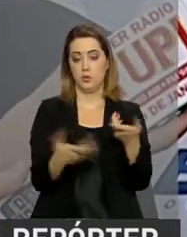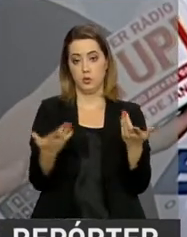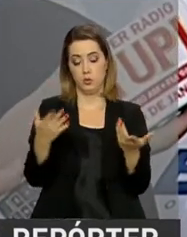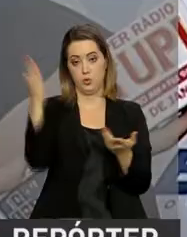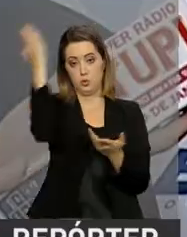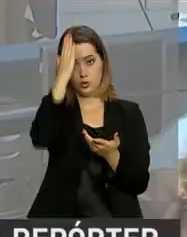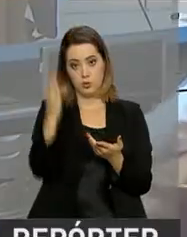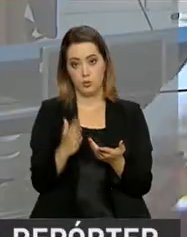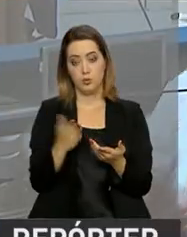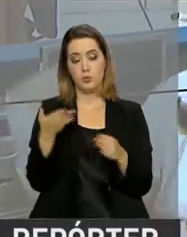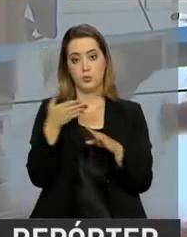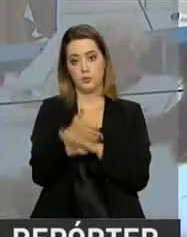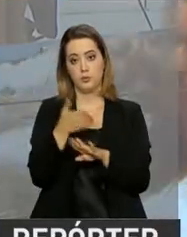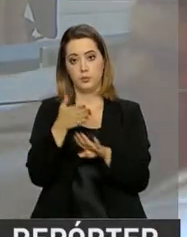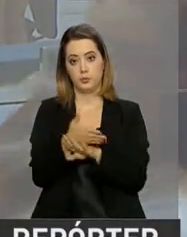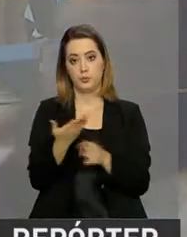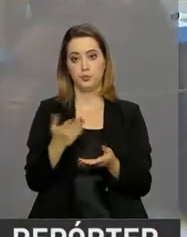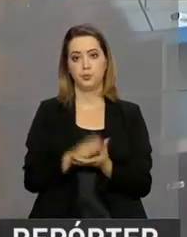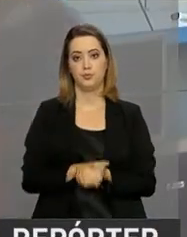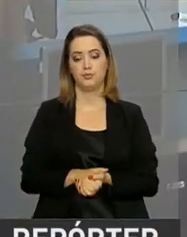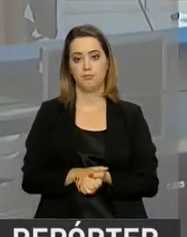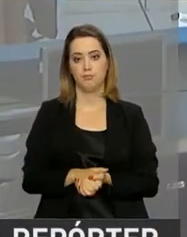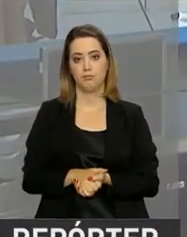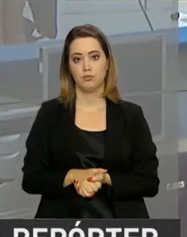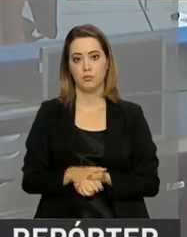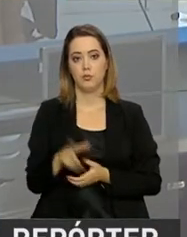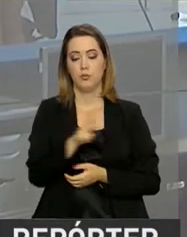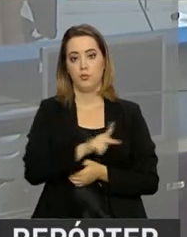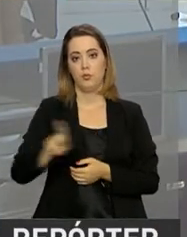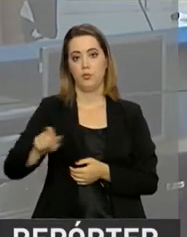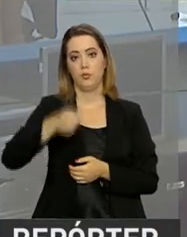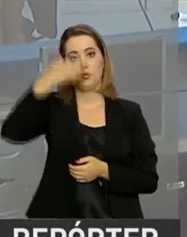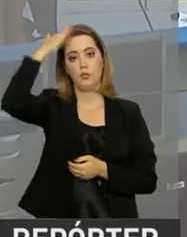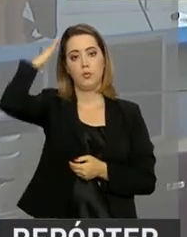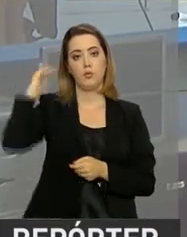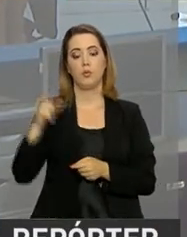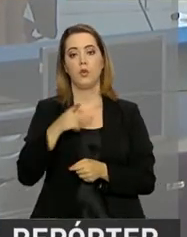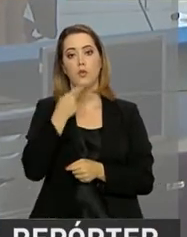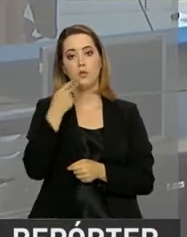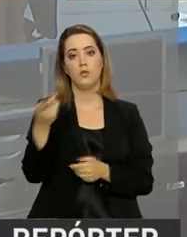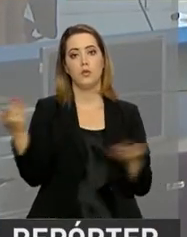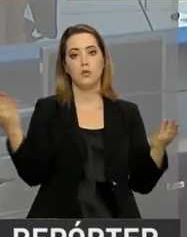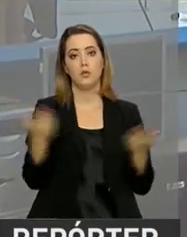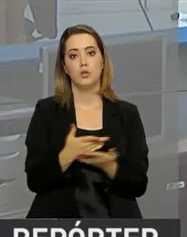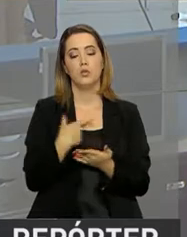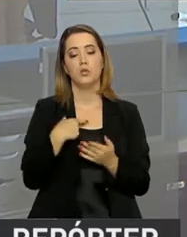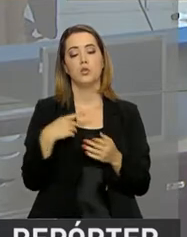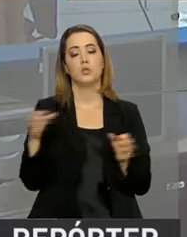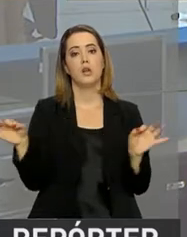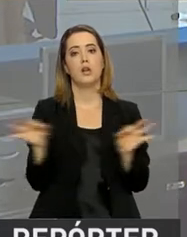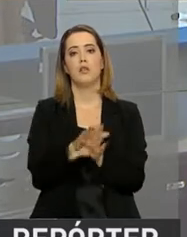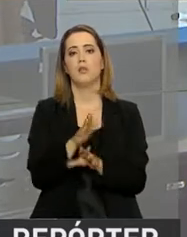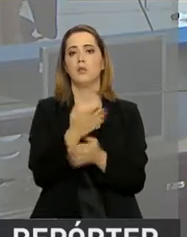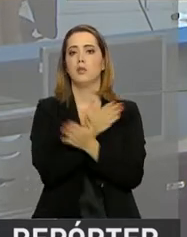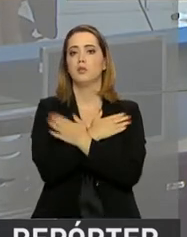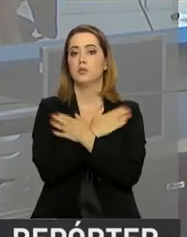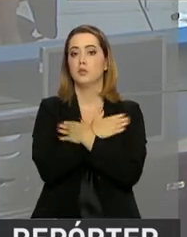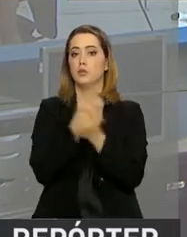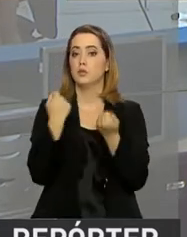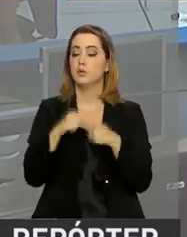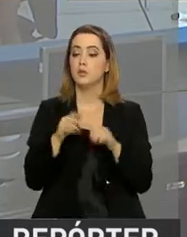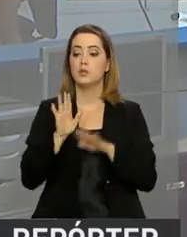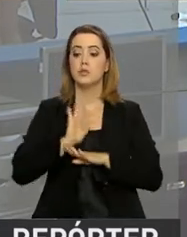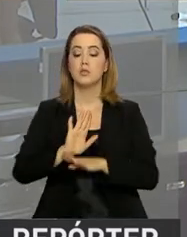desse convênio. O presidente Michel Temer disse hoje que, para combater o desemprego, é preciso incentivar o setor